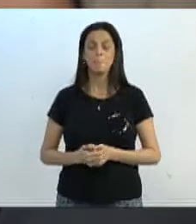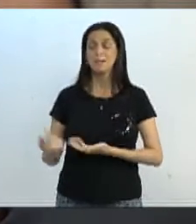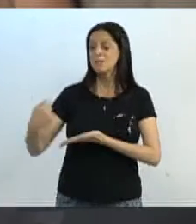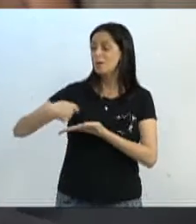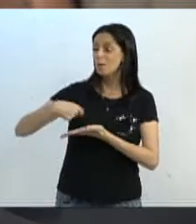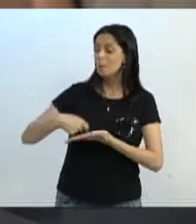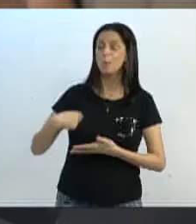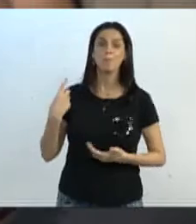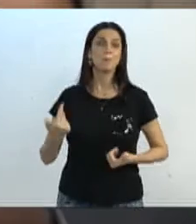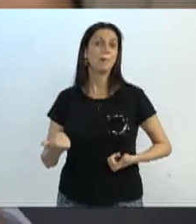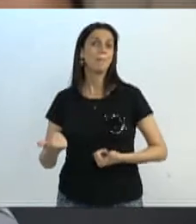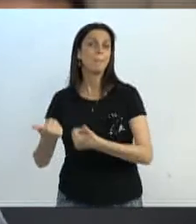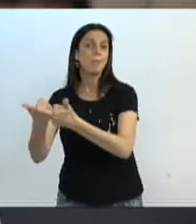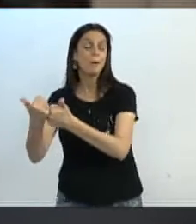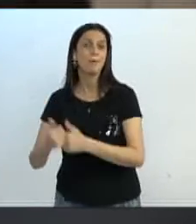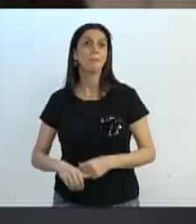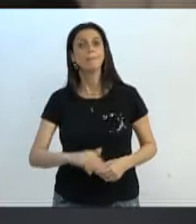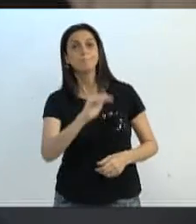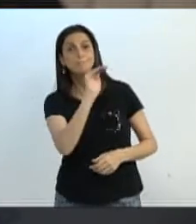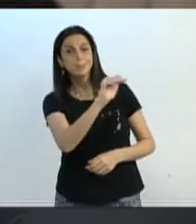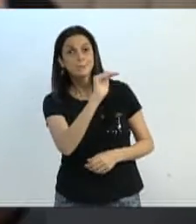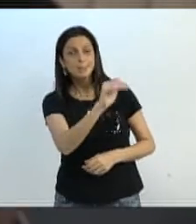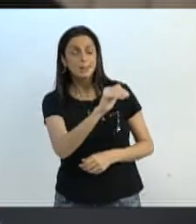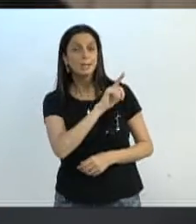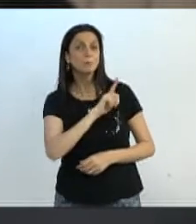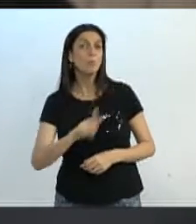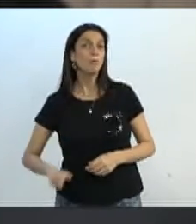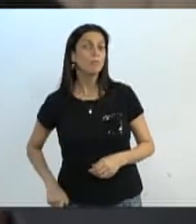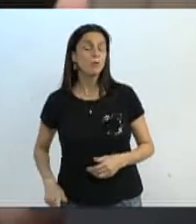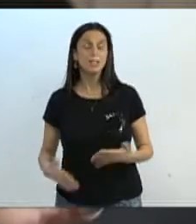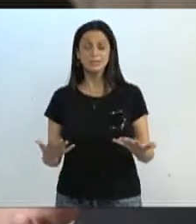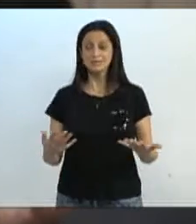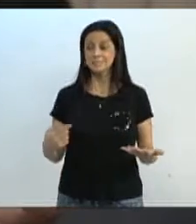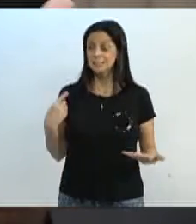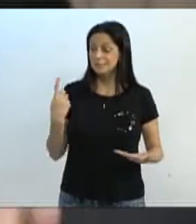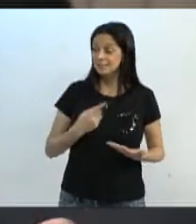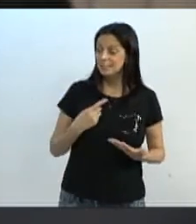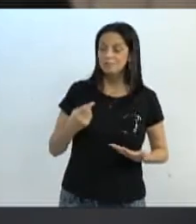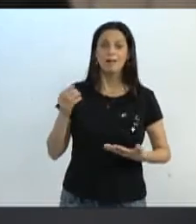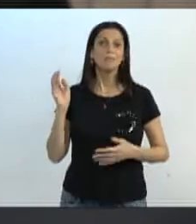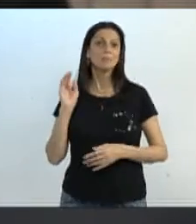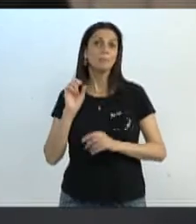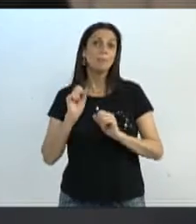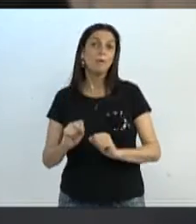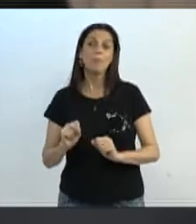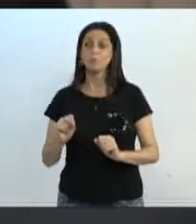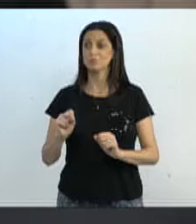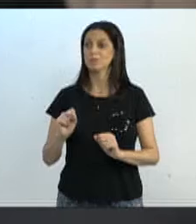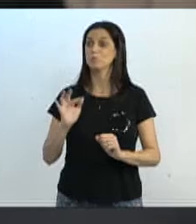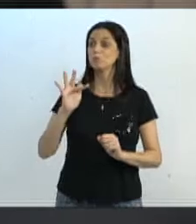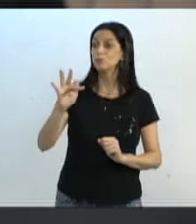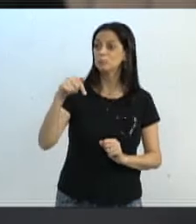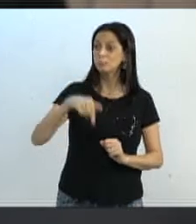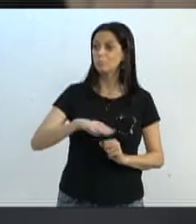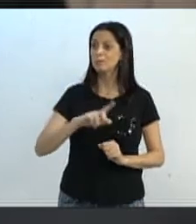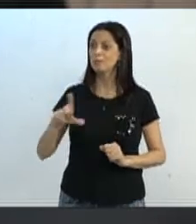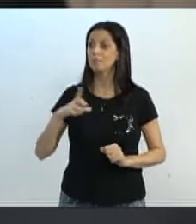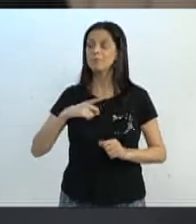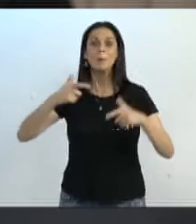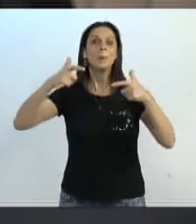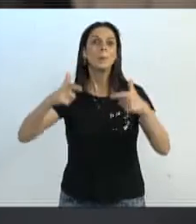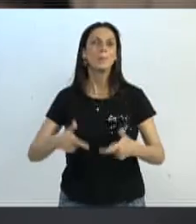que a gente possa também fazer nossas cobranças e dê a nossa contribuição no sentido de que Blumenau um dia possa ter realmente, né, o seu